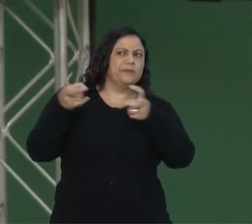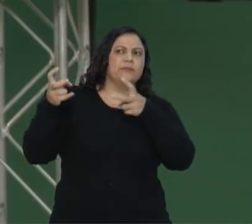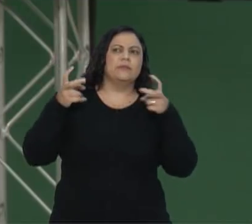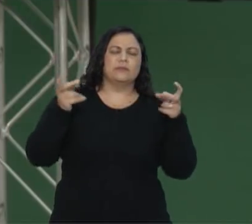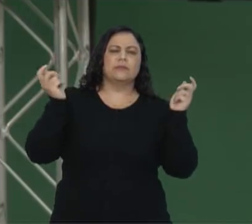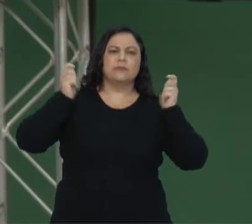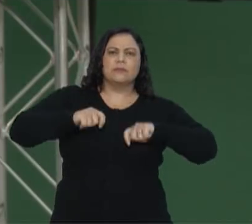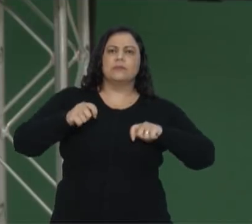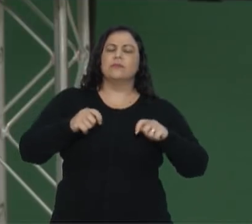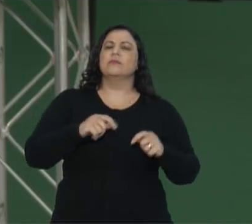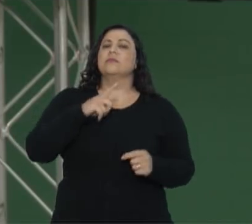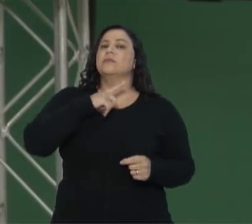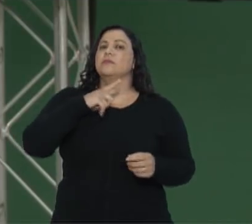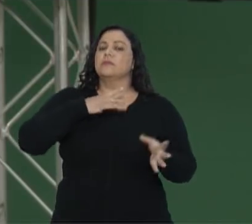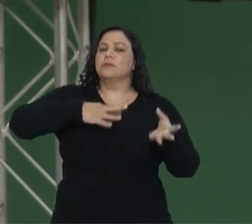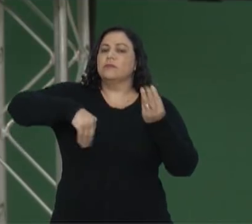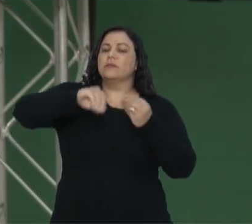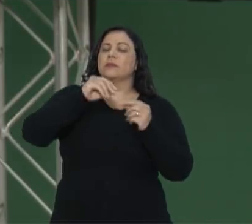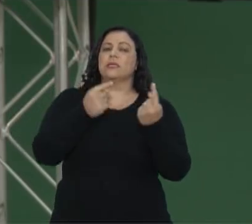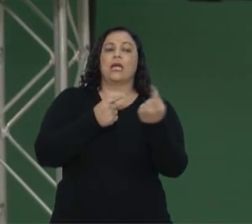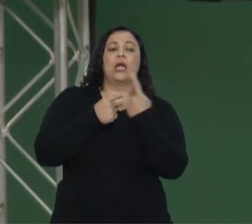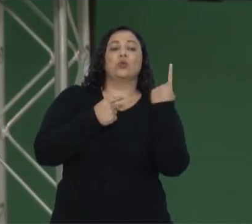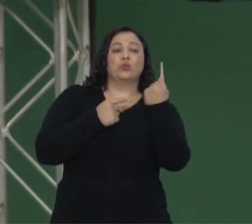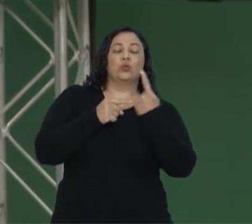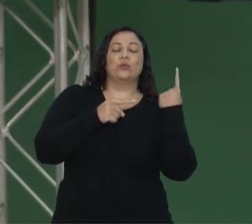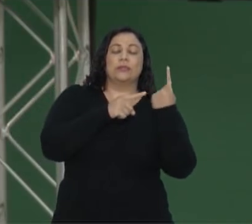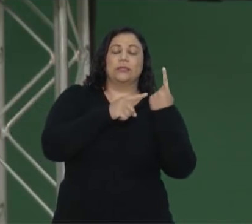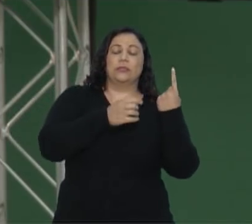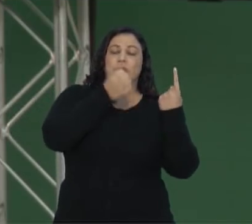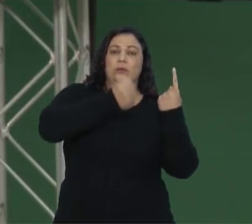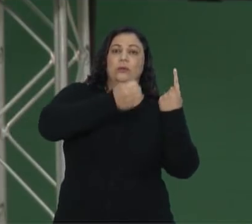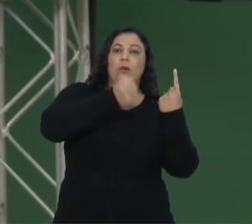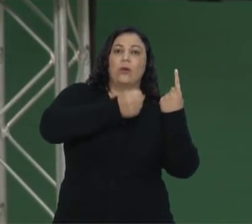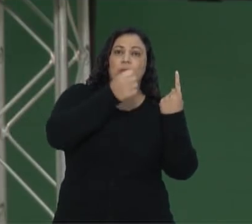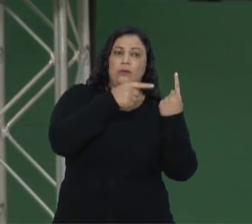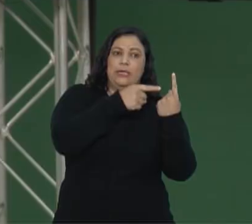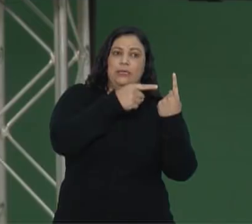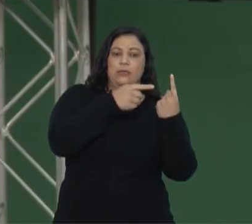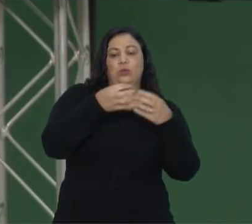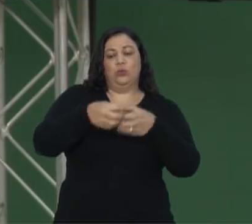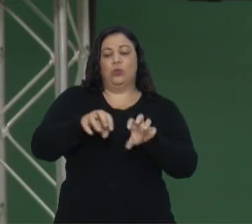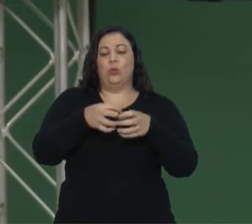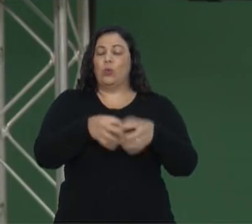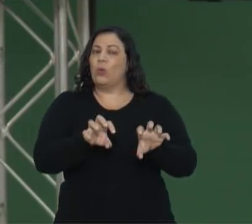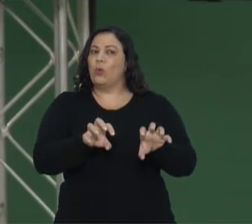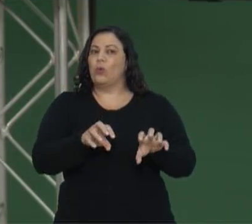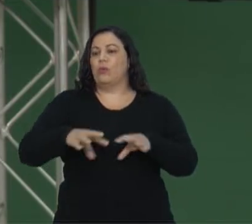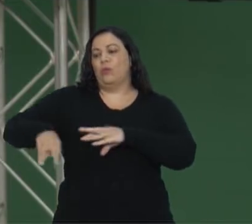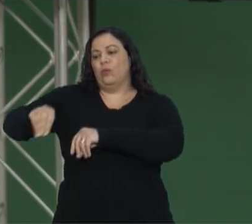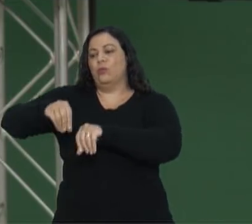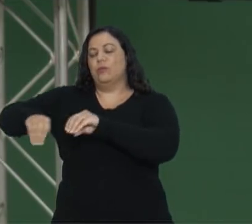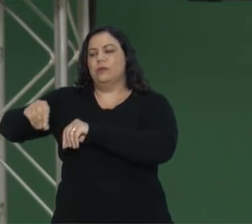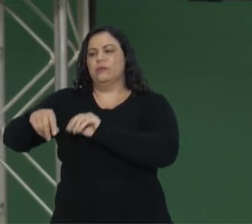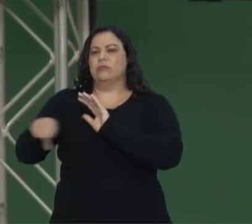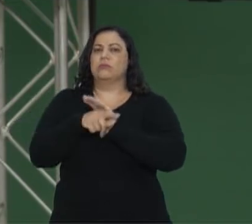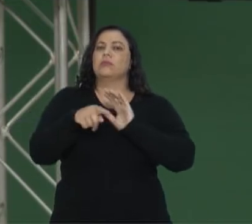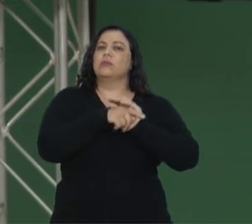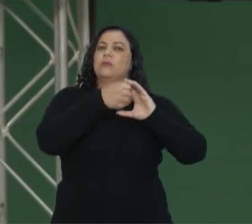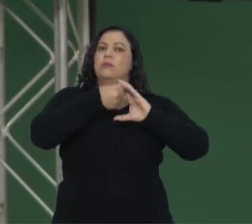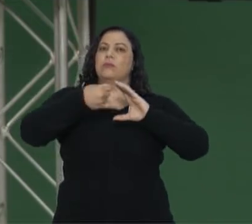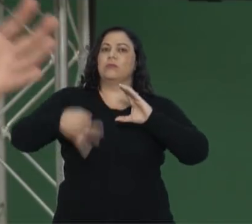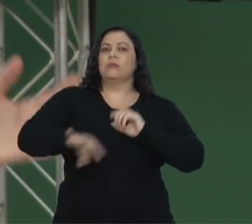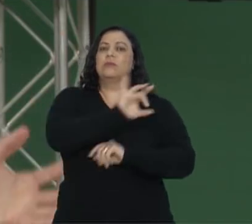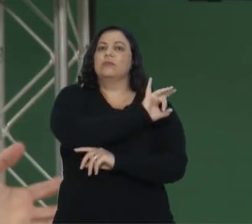quando eu tenho o reagente, ele sozinho, só o leite, só os ovos, só a farinha, ele tem as suas características, as